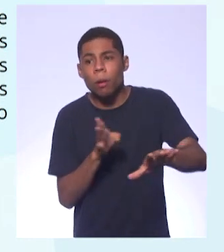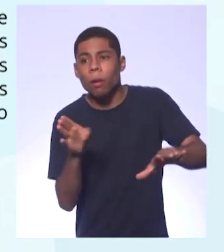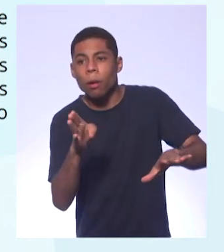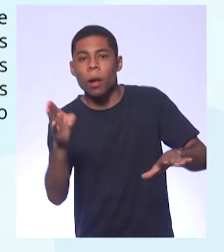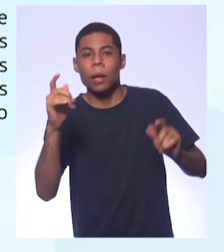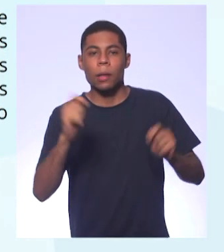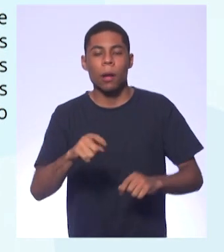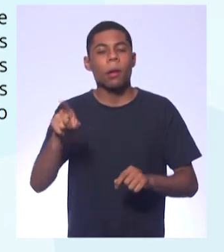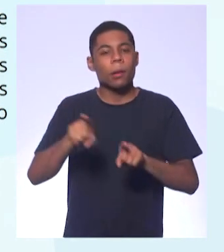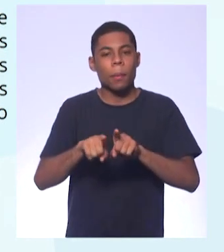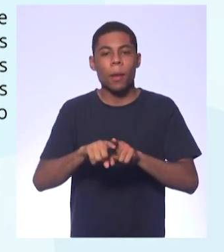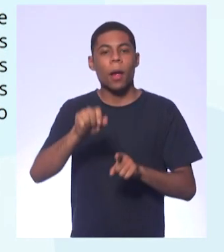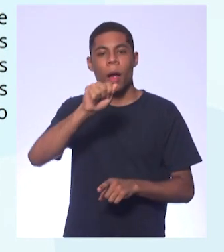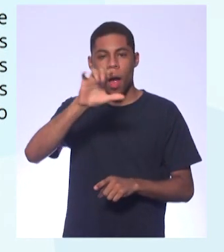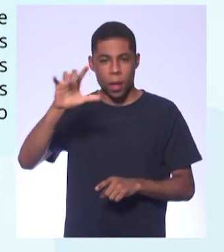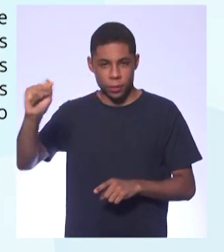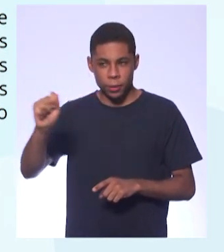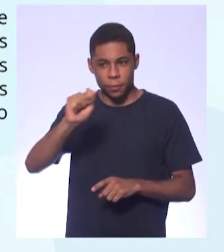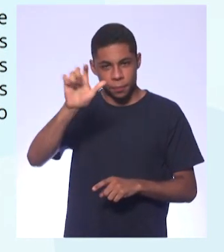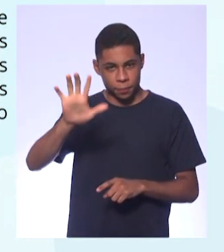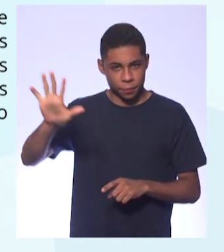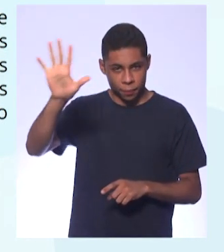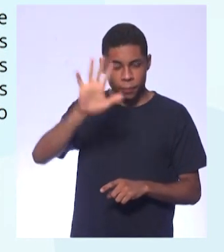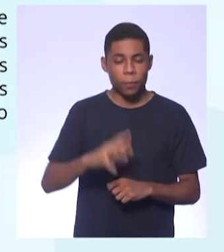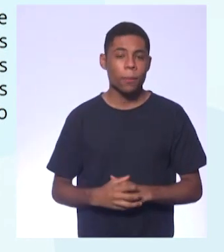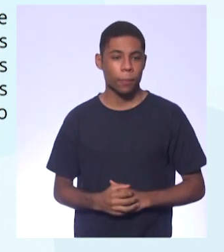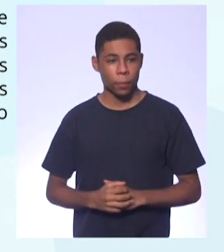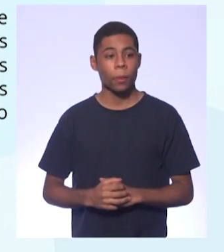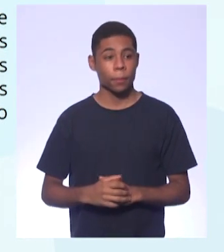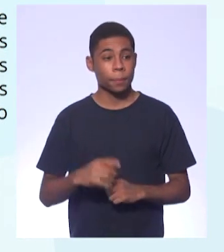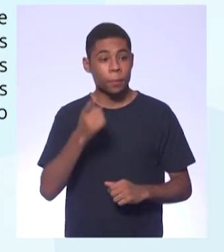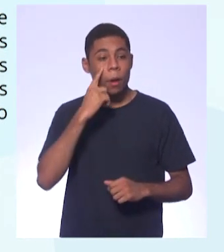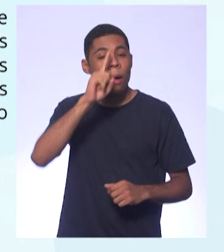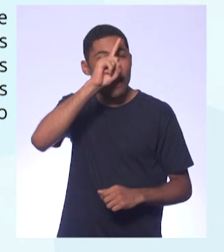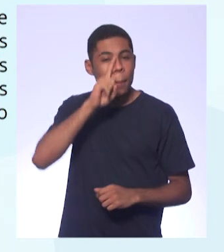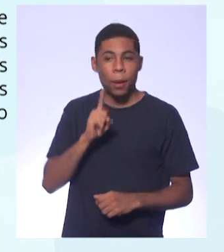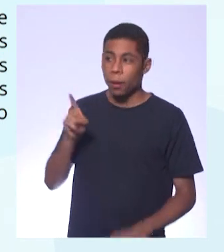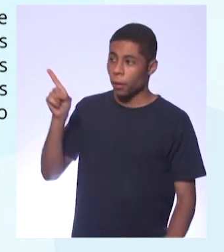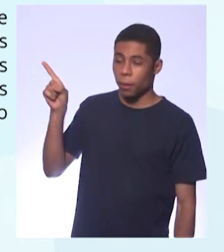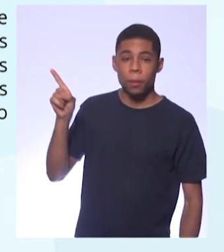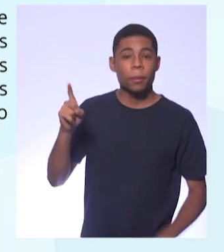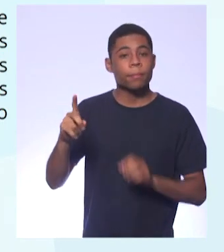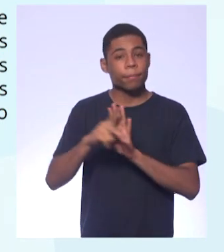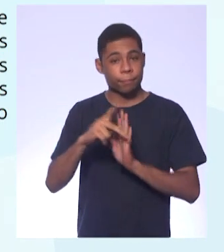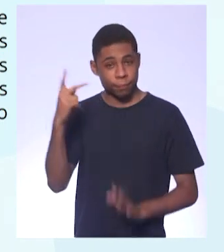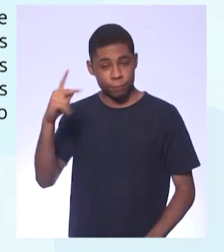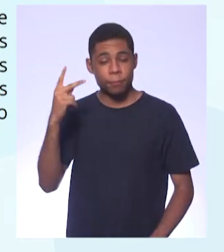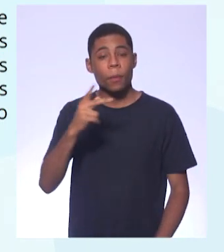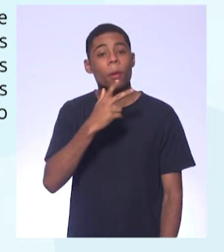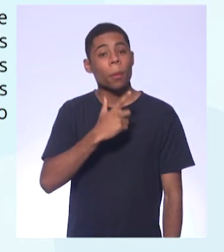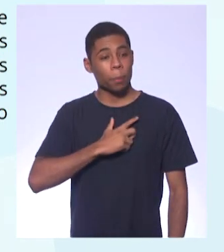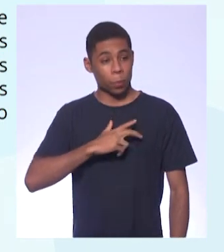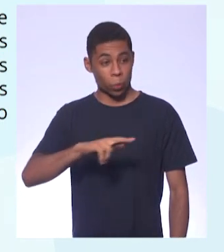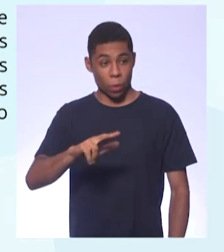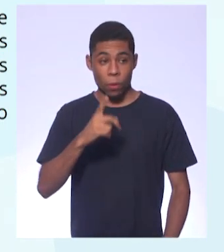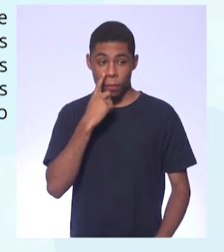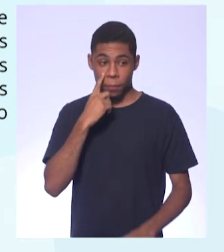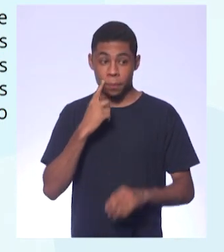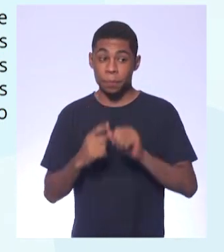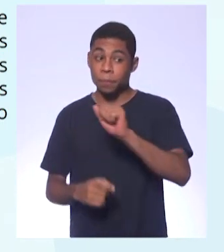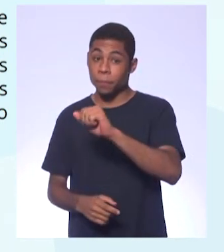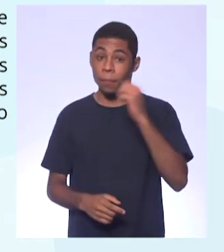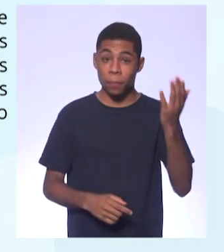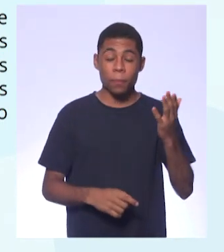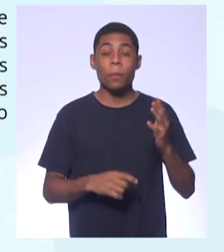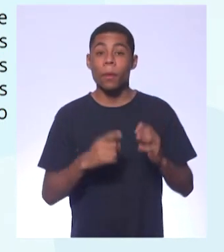aí que a parte amarela é a parte que pertence a Portugal pelo Tratado de Tordesilhas. E olha a imensidão do território espanhol